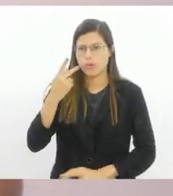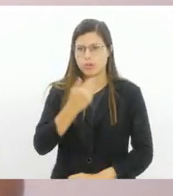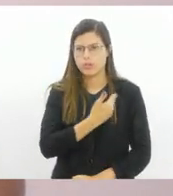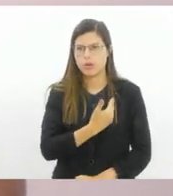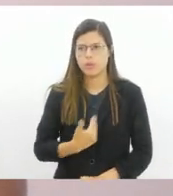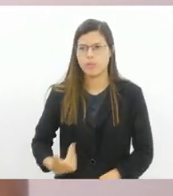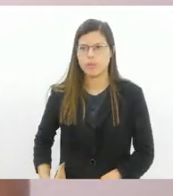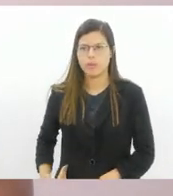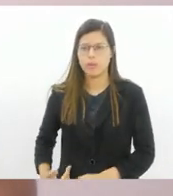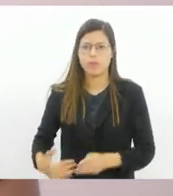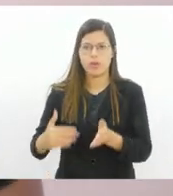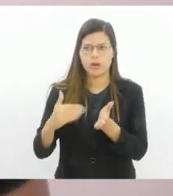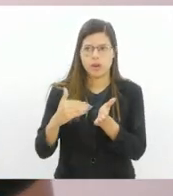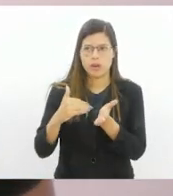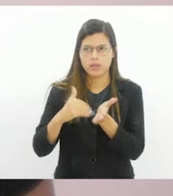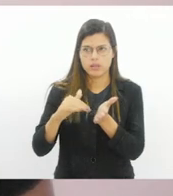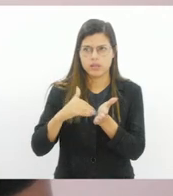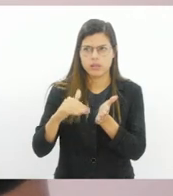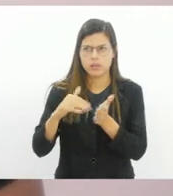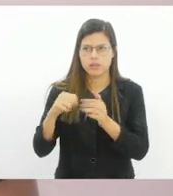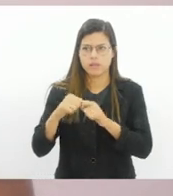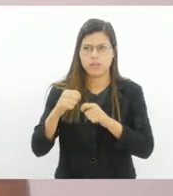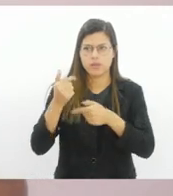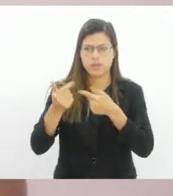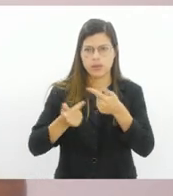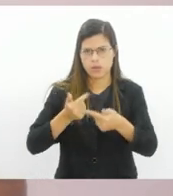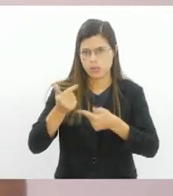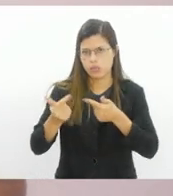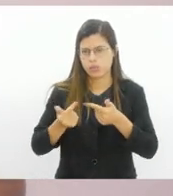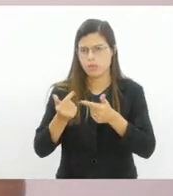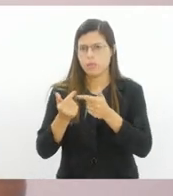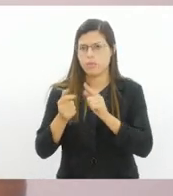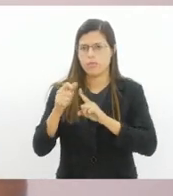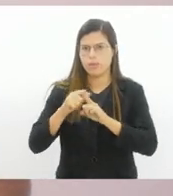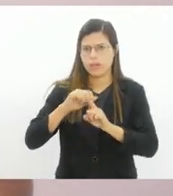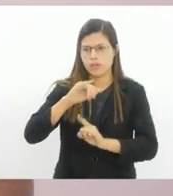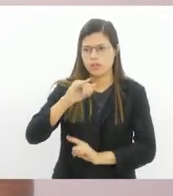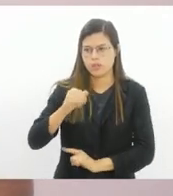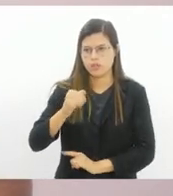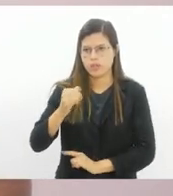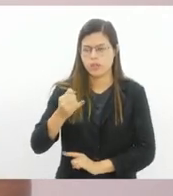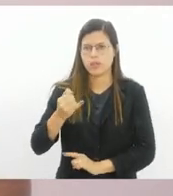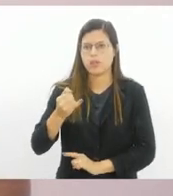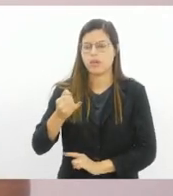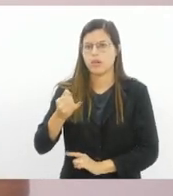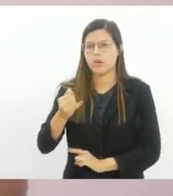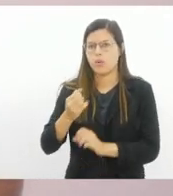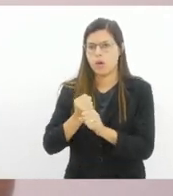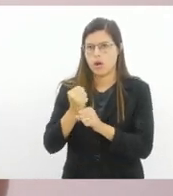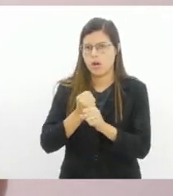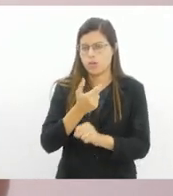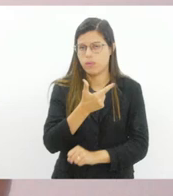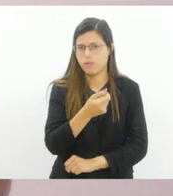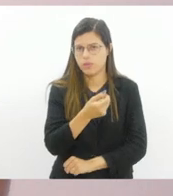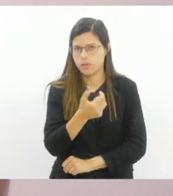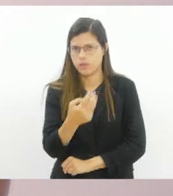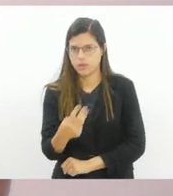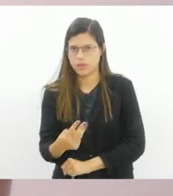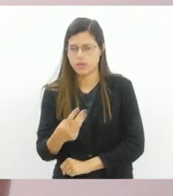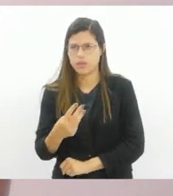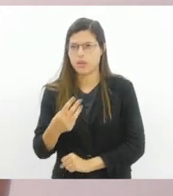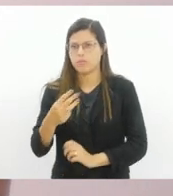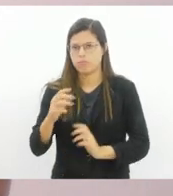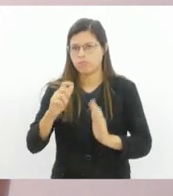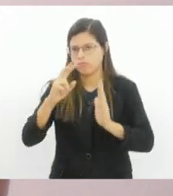tem desenvolvido desde a sua criação, em janeiro de 2023, para que eu possa, ao ler, não perder